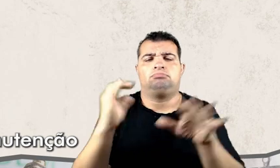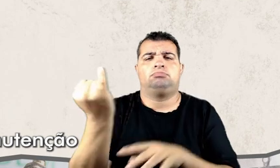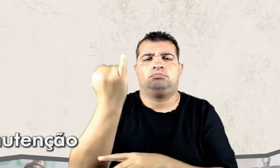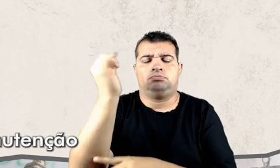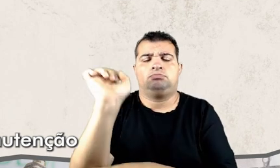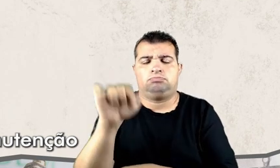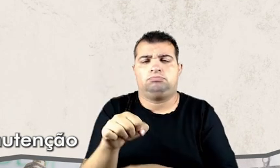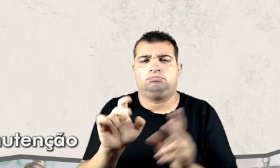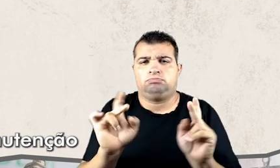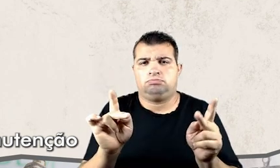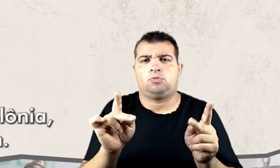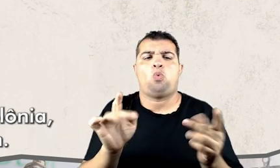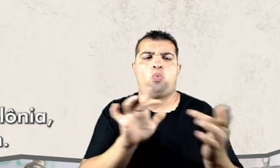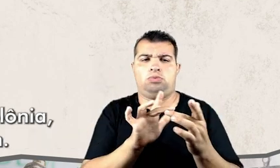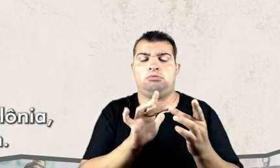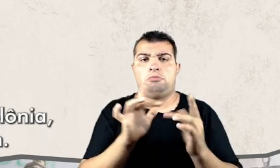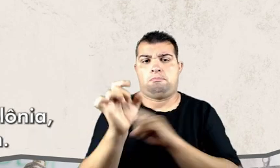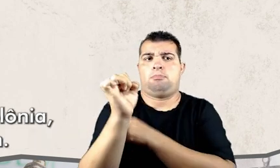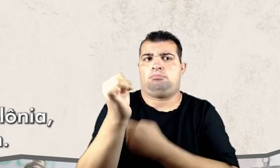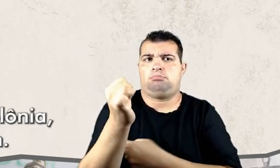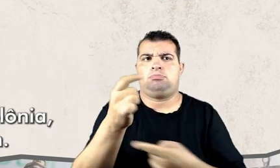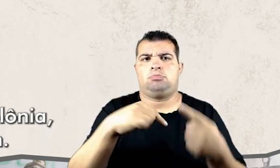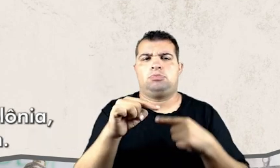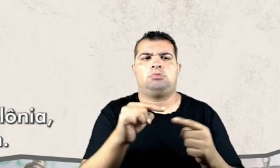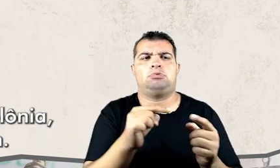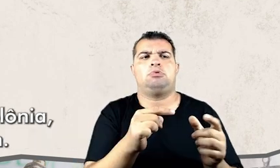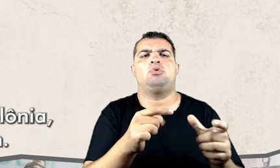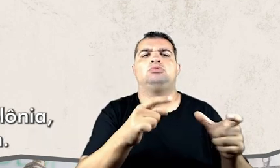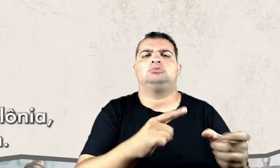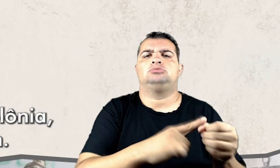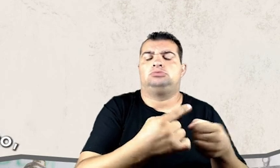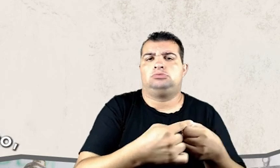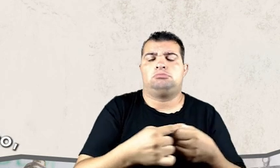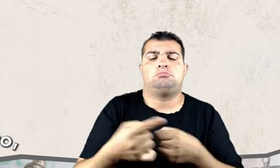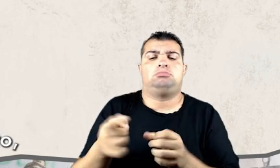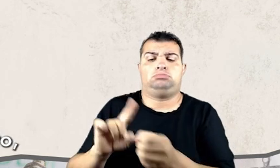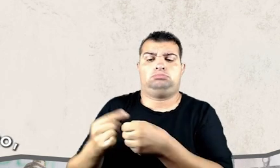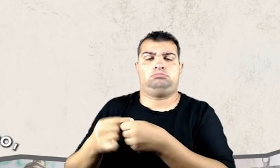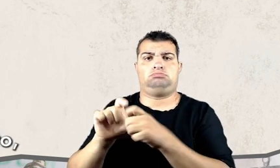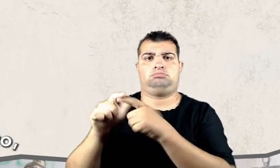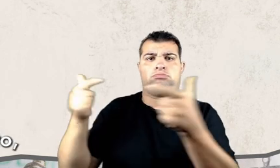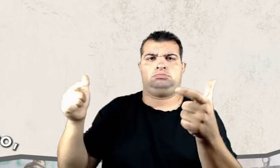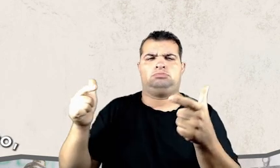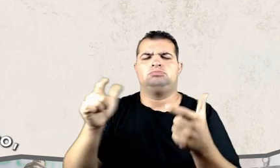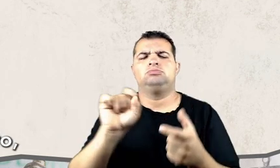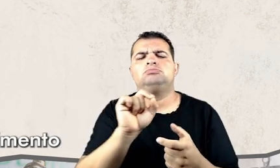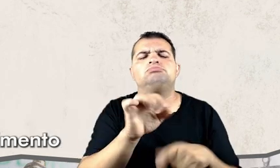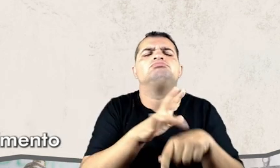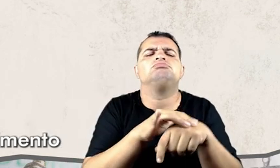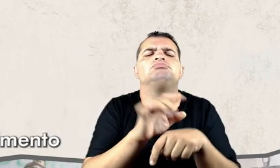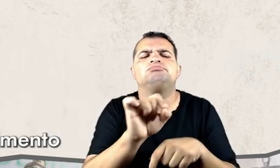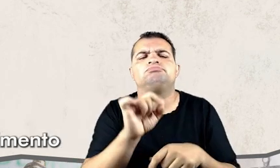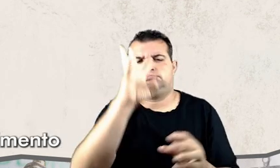obviamente, importante para a manutenção das relações de poder, né, entre a colônia e a metrópole. E aí eu vou ver o que esse cara fala de